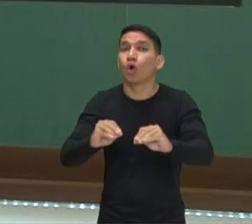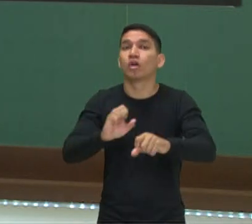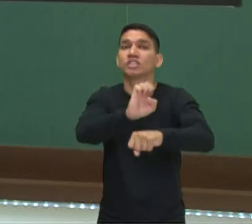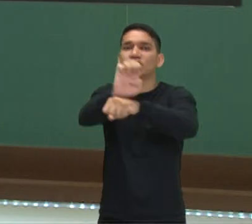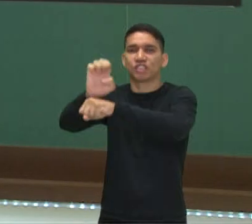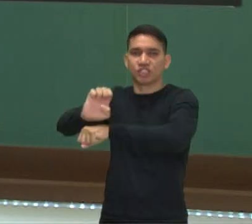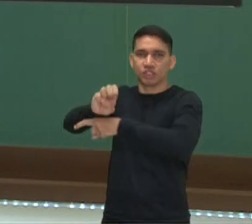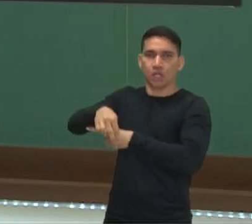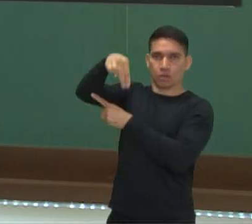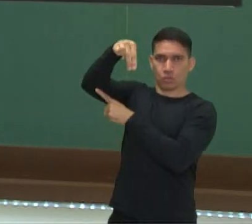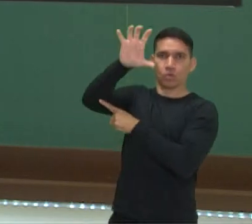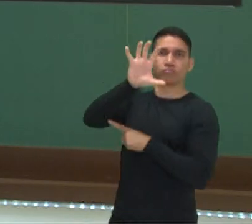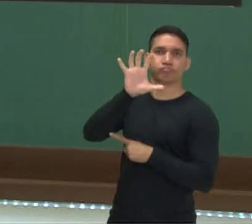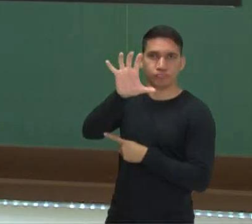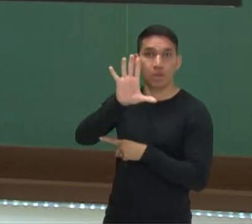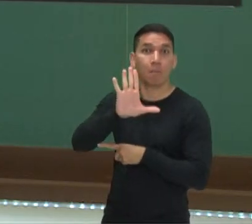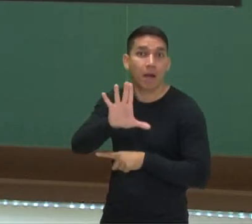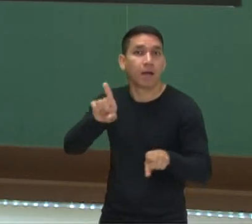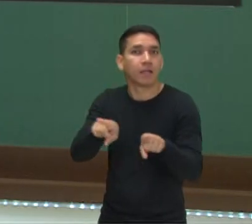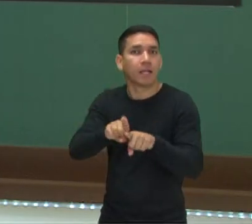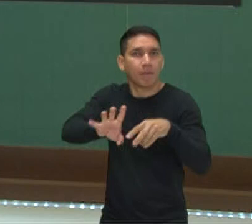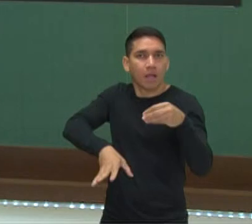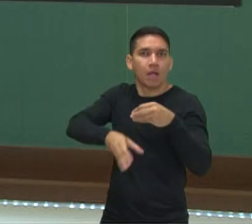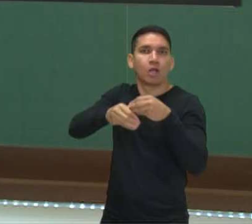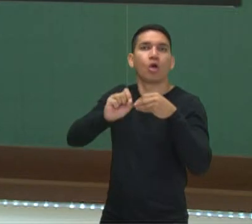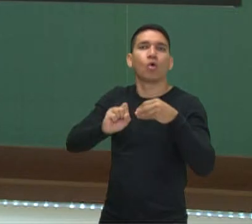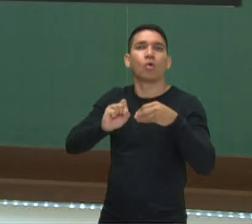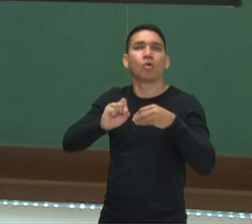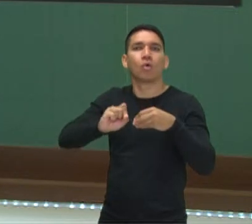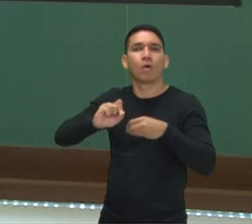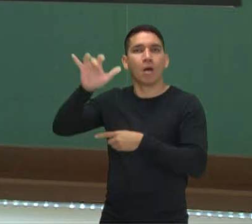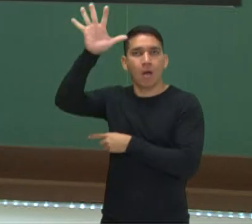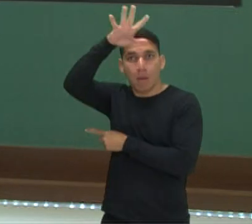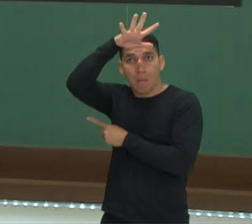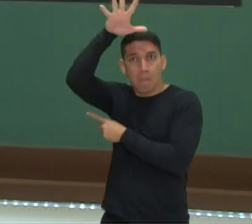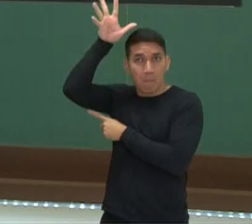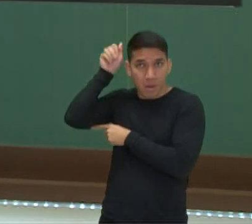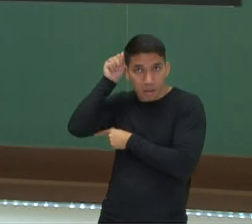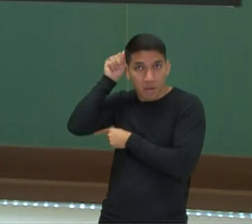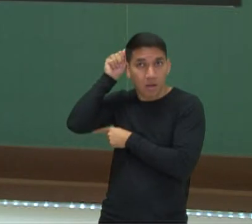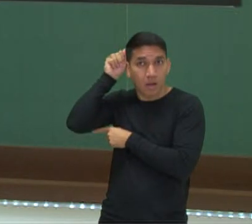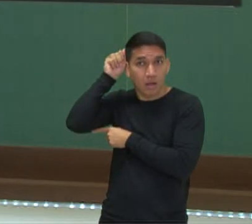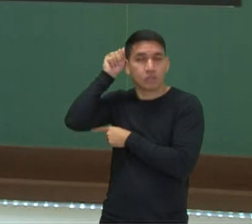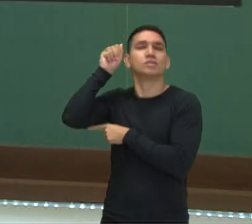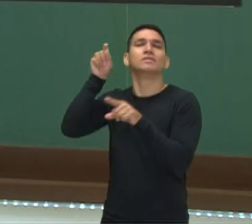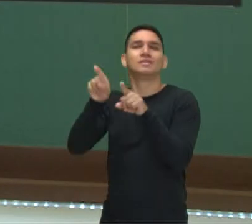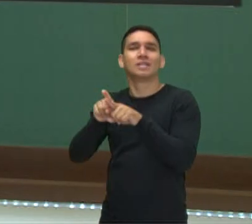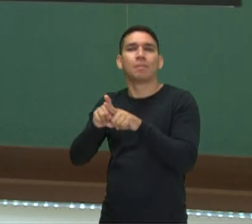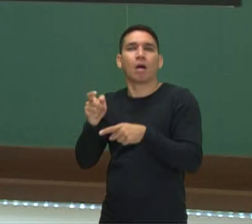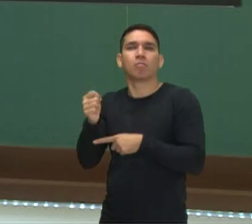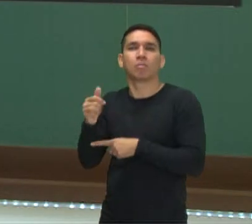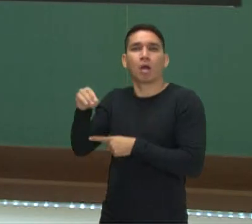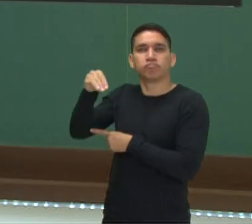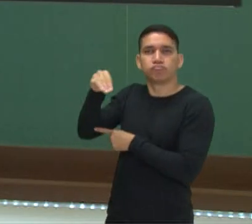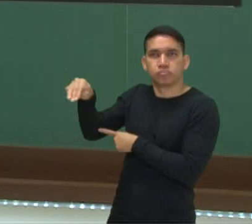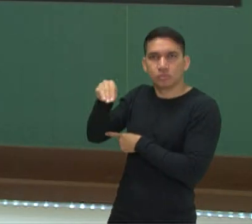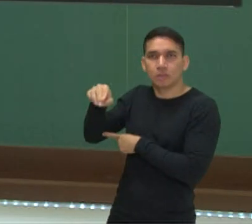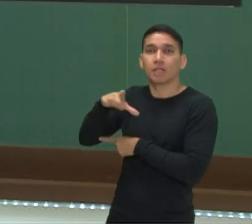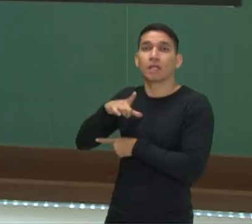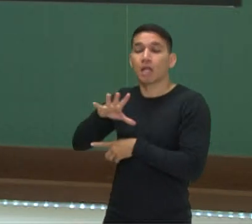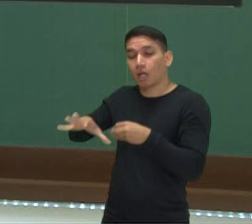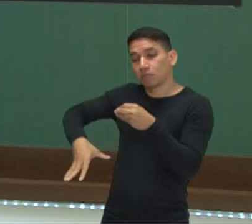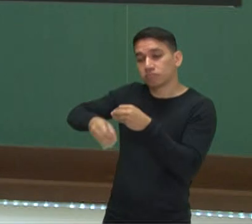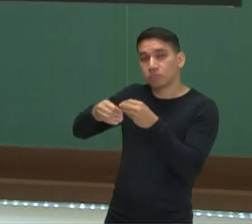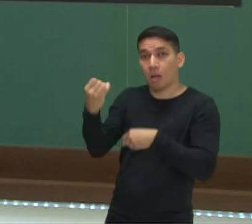região norte, mas também o Mato Grosso e parte do Maranhão, que tem presença da floresta